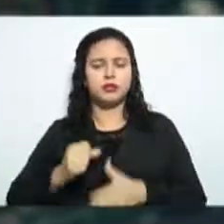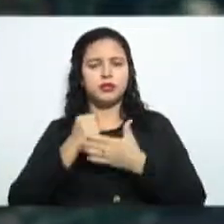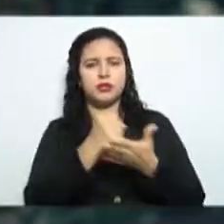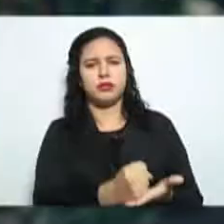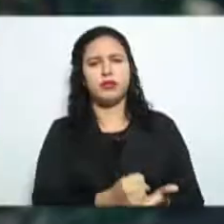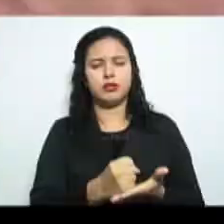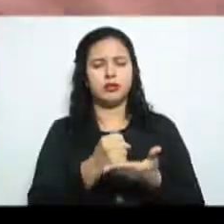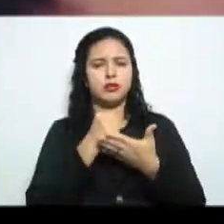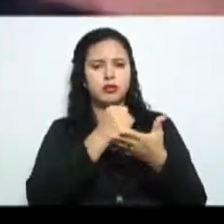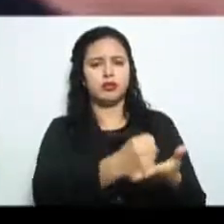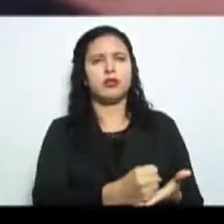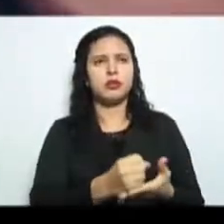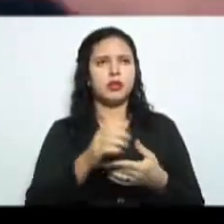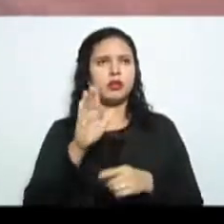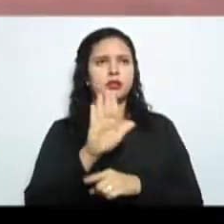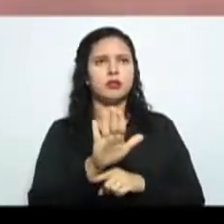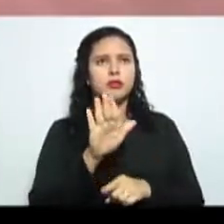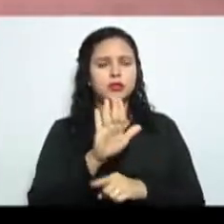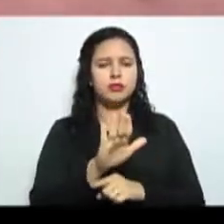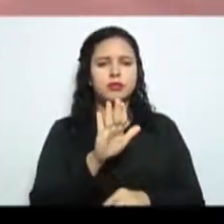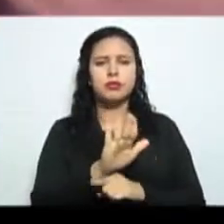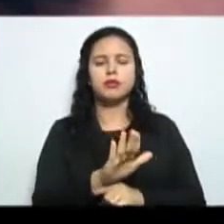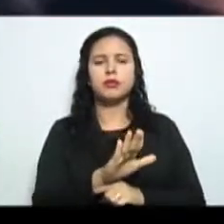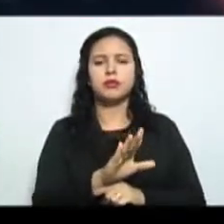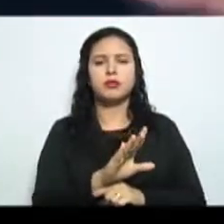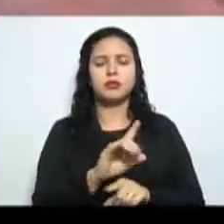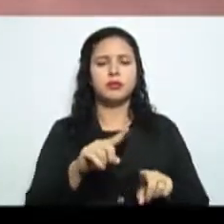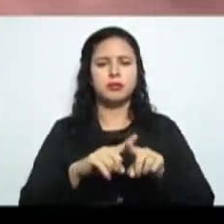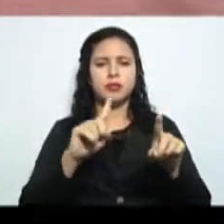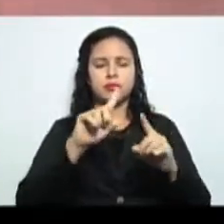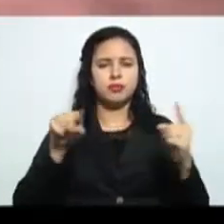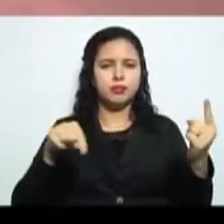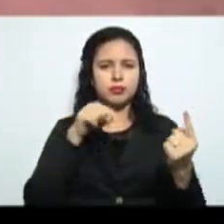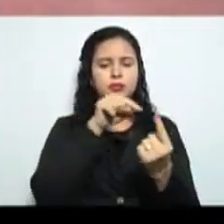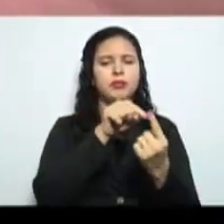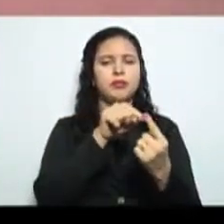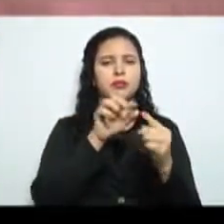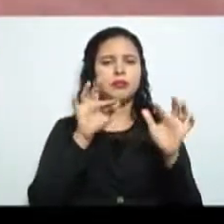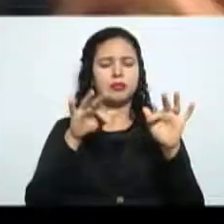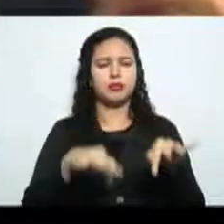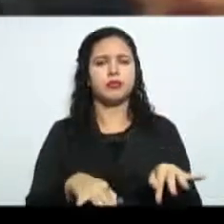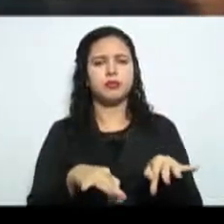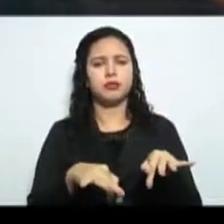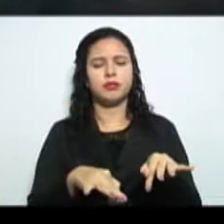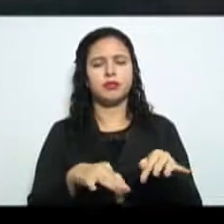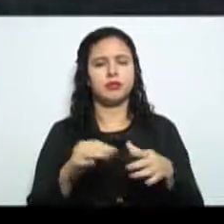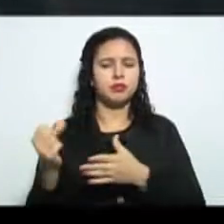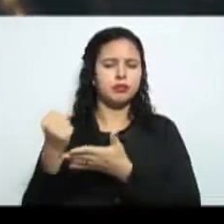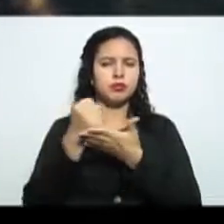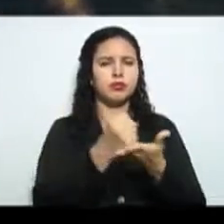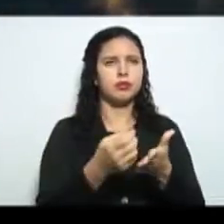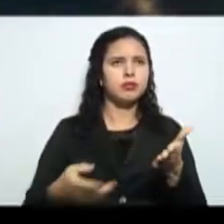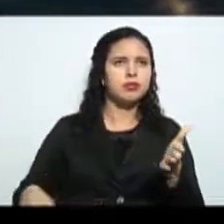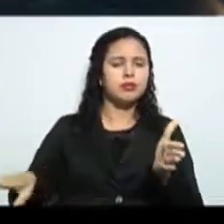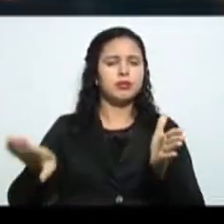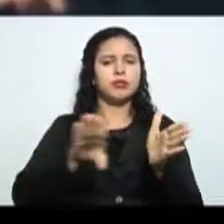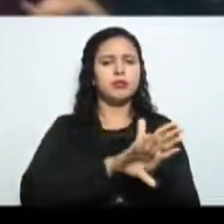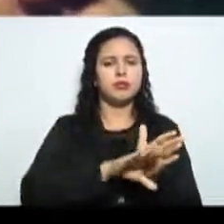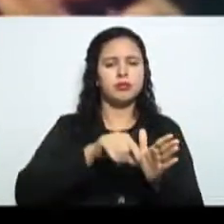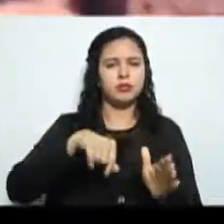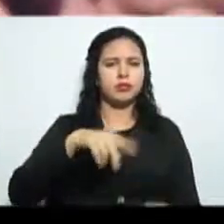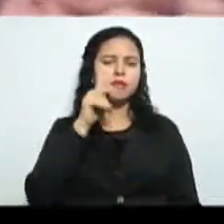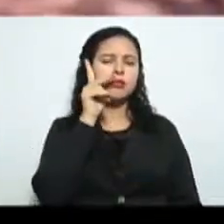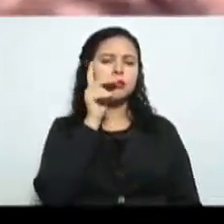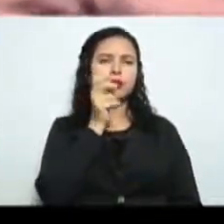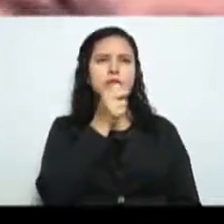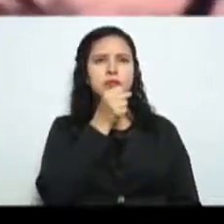eles ajudaram a gente muito, mas o objetivo final não foi atingido. Chegamos aqui por conta e, na época,